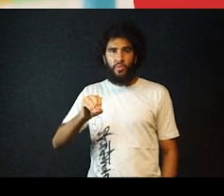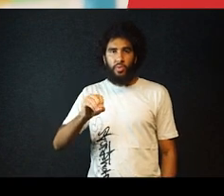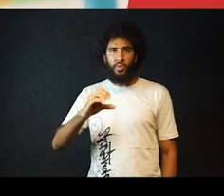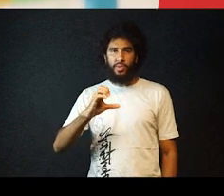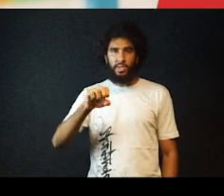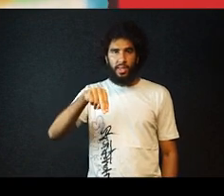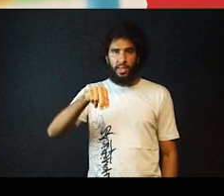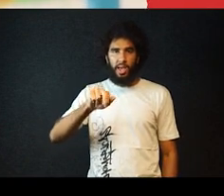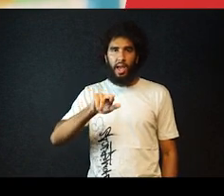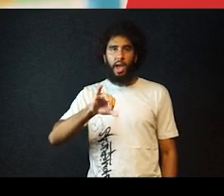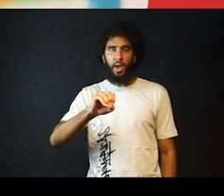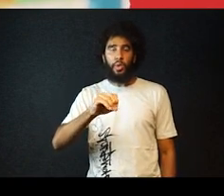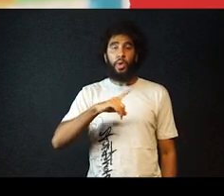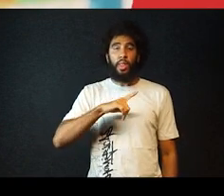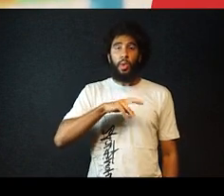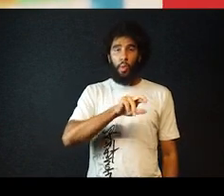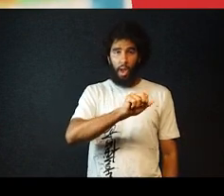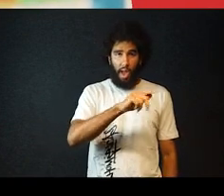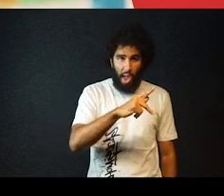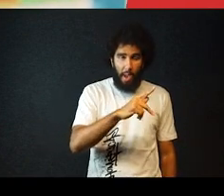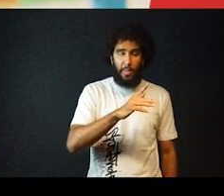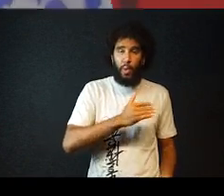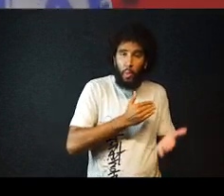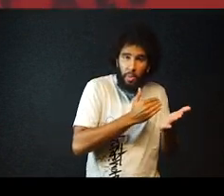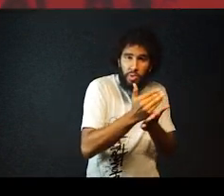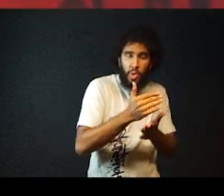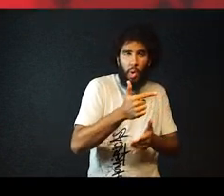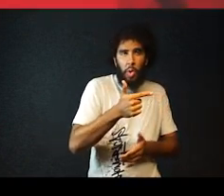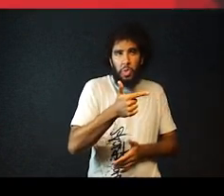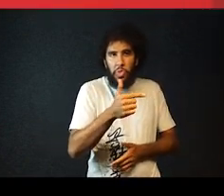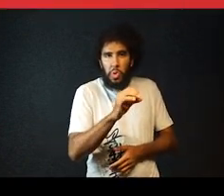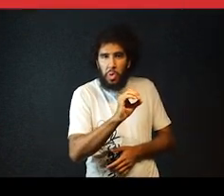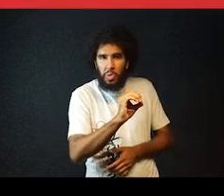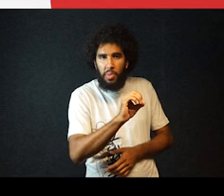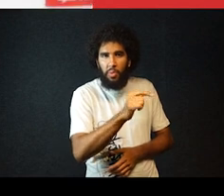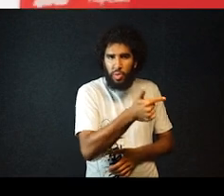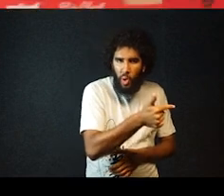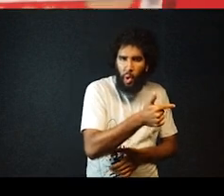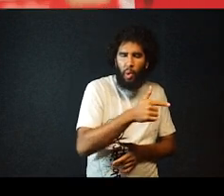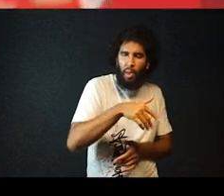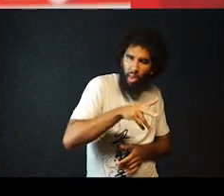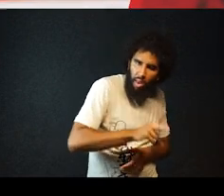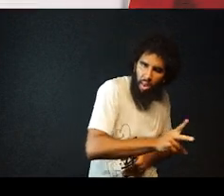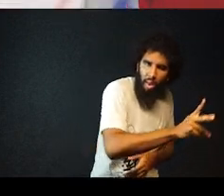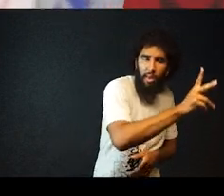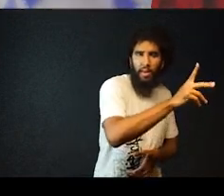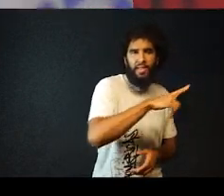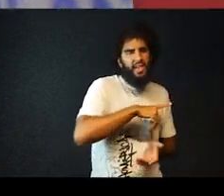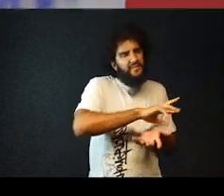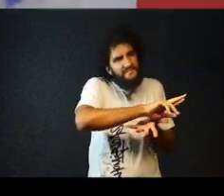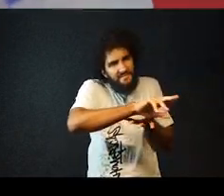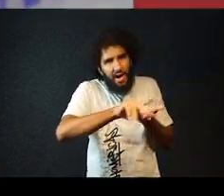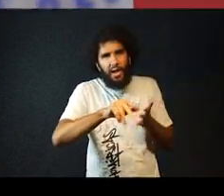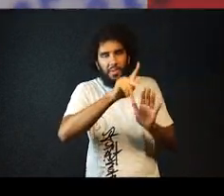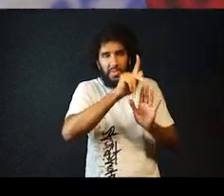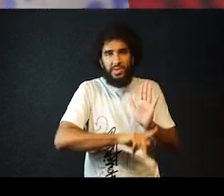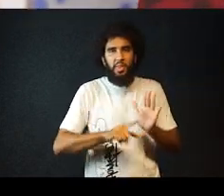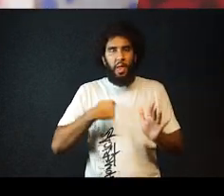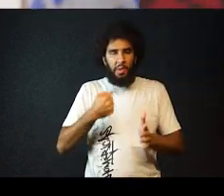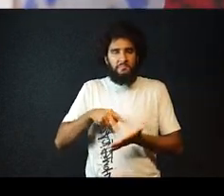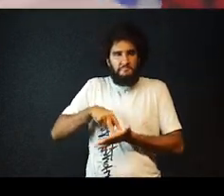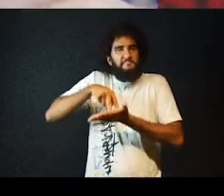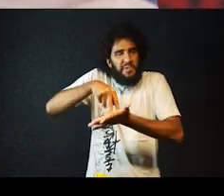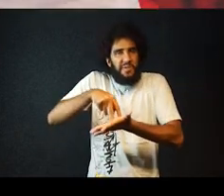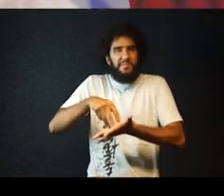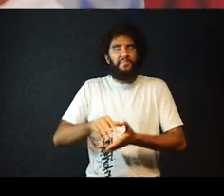gente tá na cena aí do rap desde 2002 pra cá, muita água rolou debaixo dessa ponte aí, e a gente tá